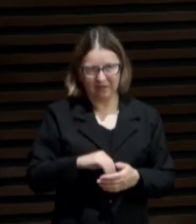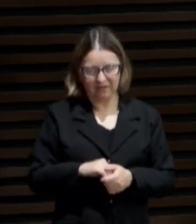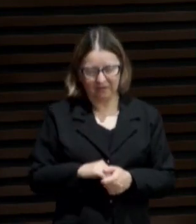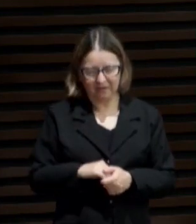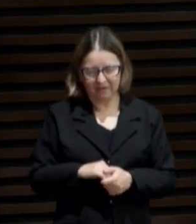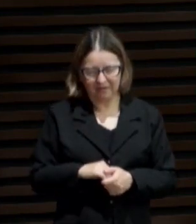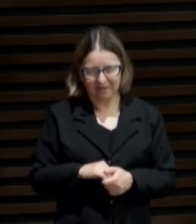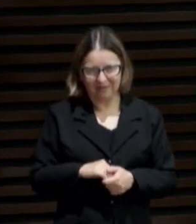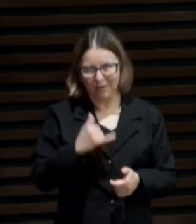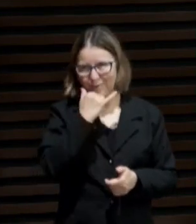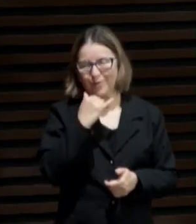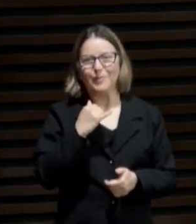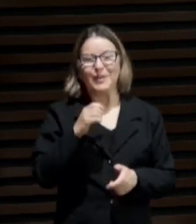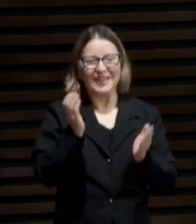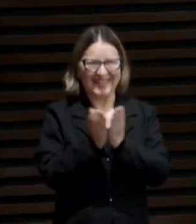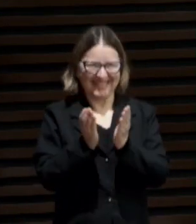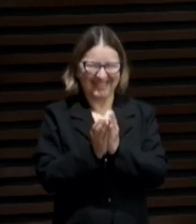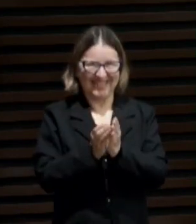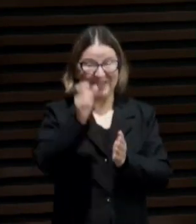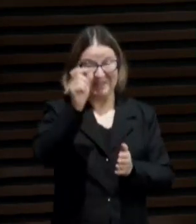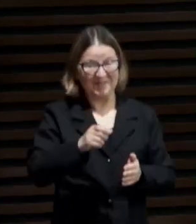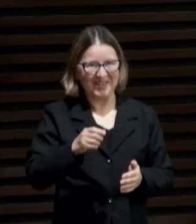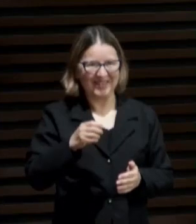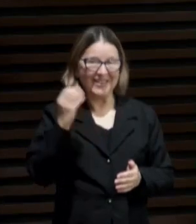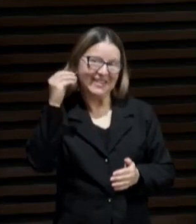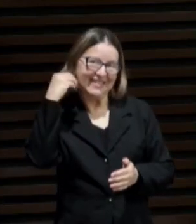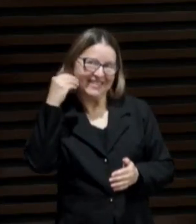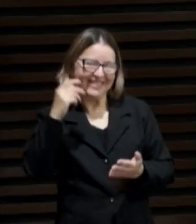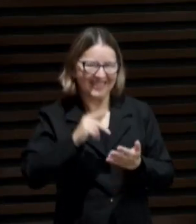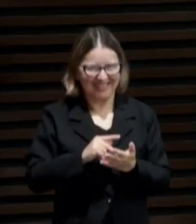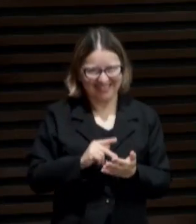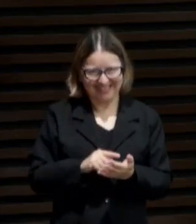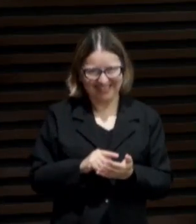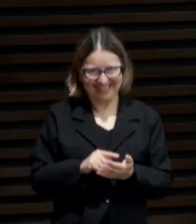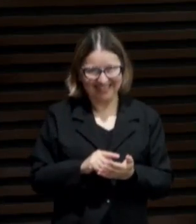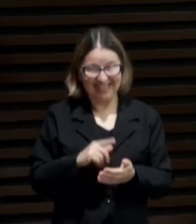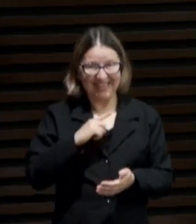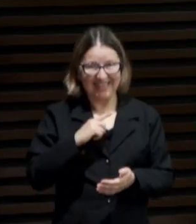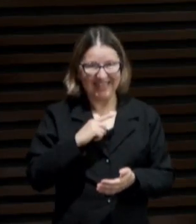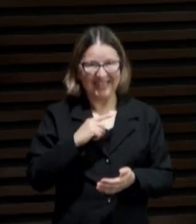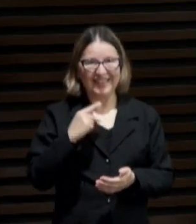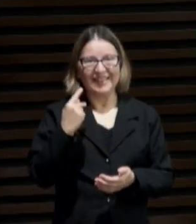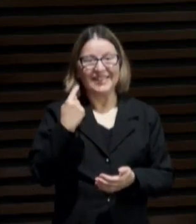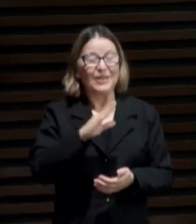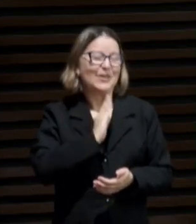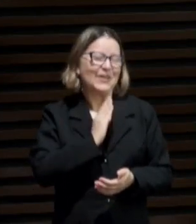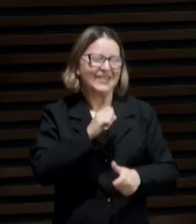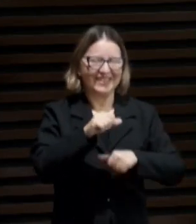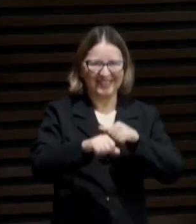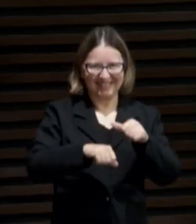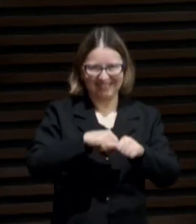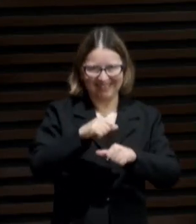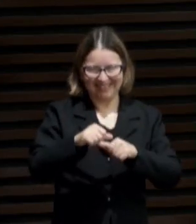da verdade. O cristão é aquele que teve o seu miolo trocado, o seu coração